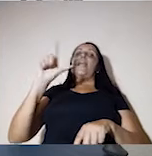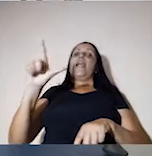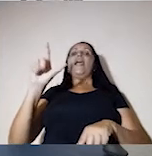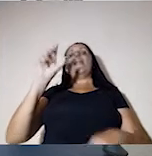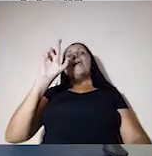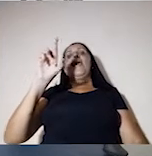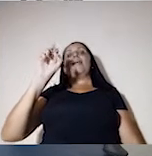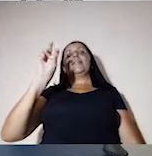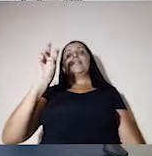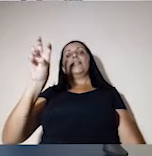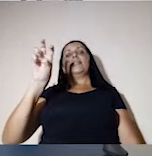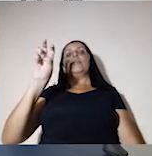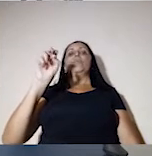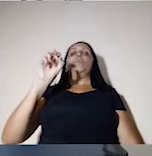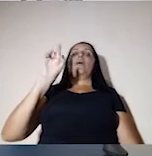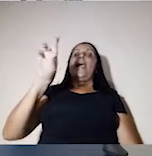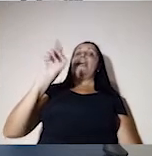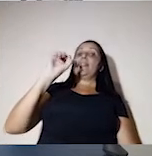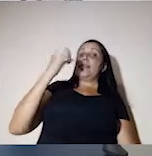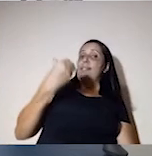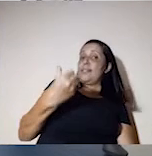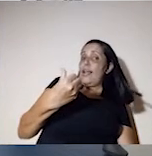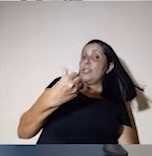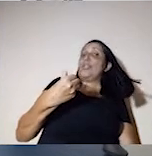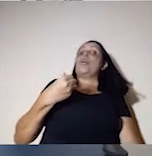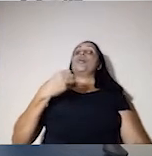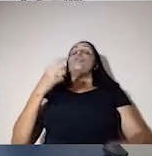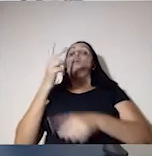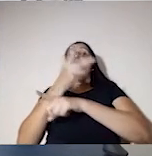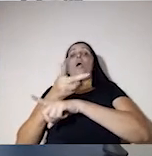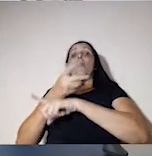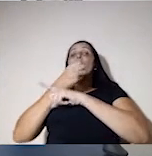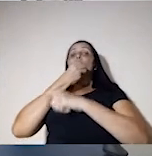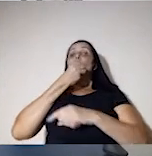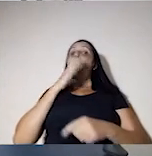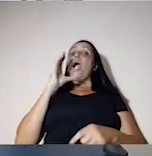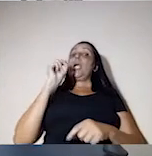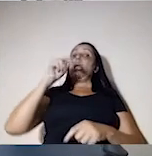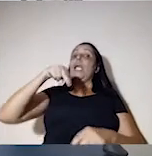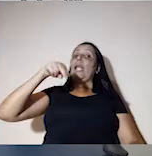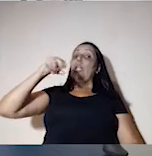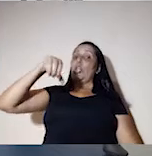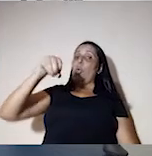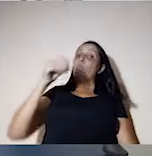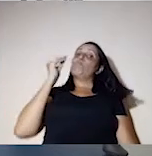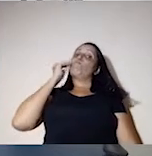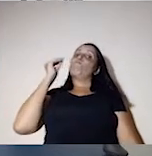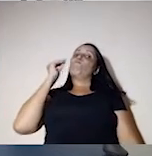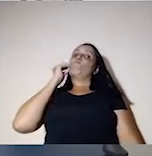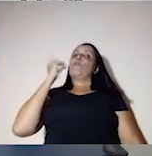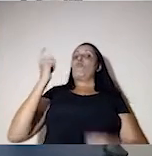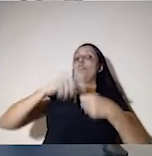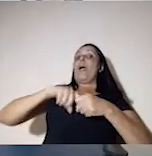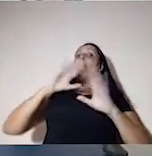R5, R6, são câmeras muito boas também e que a Canon está tentando voltar